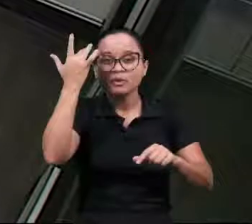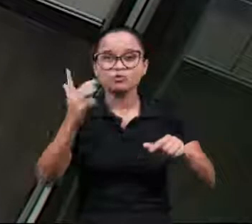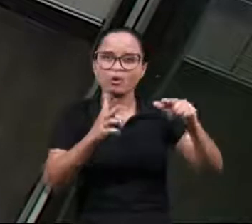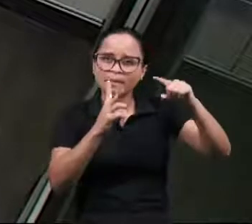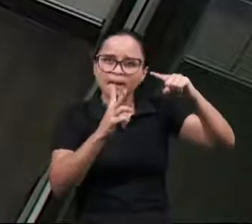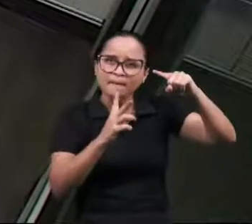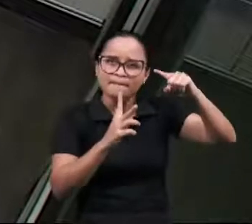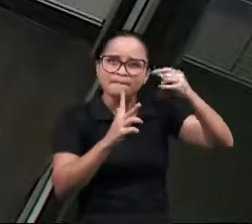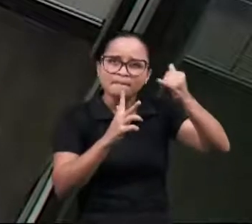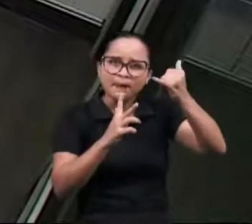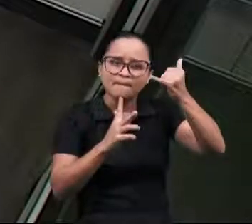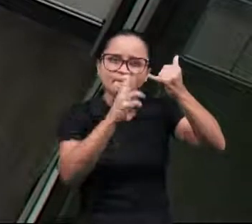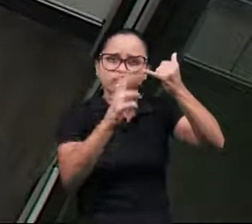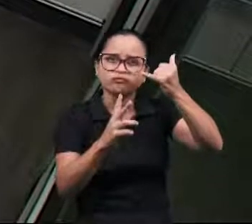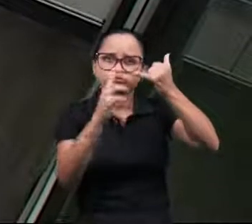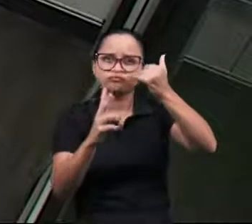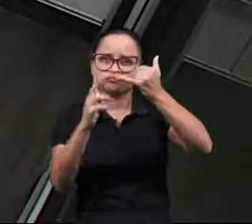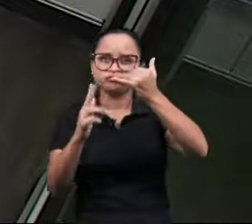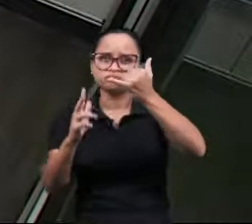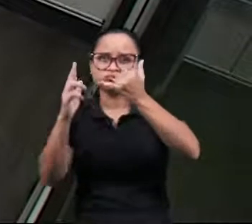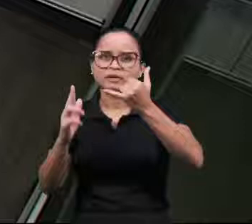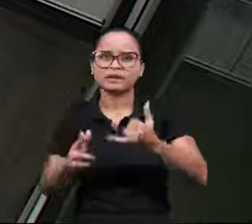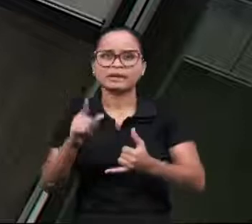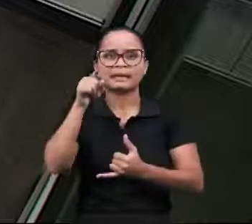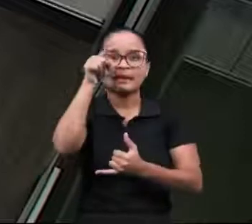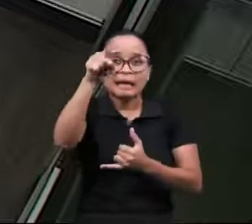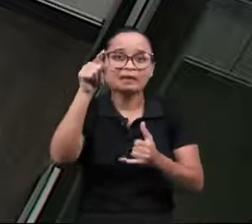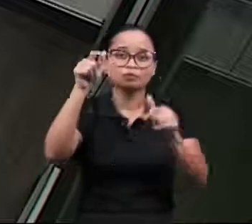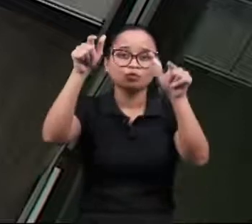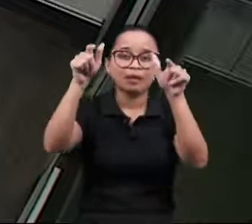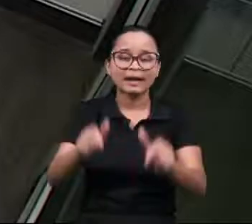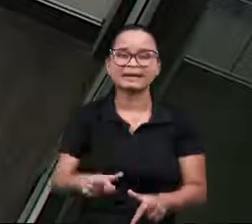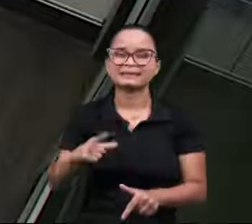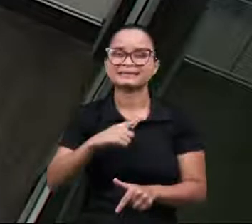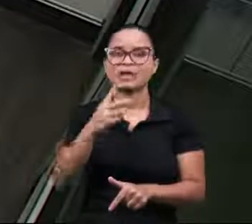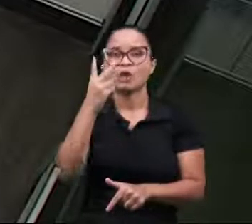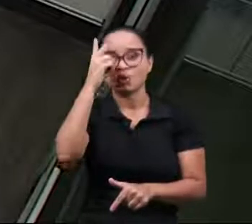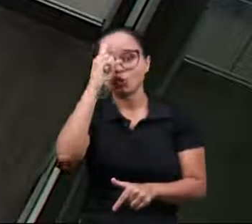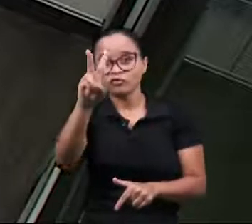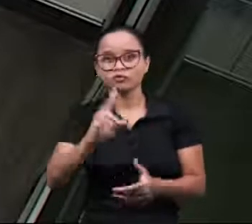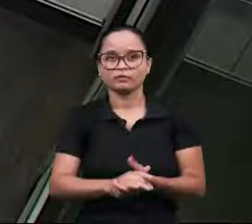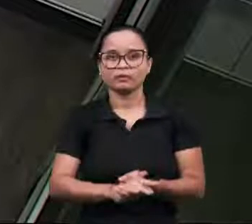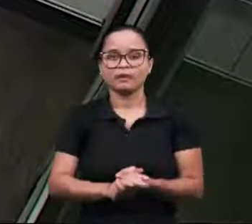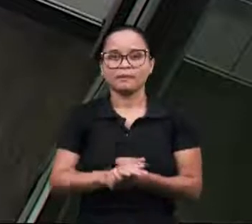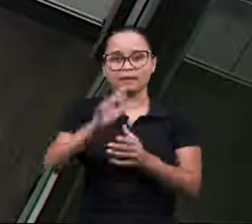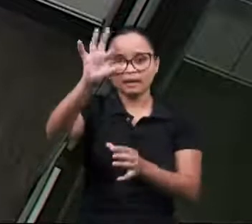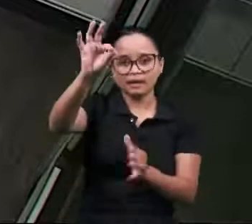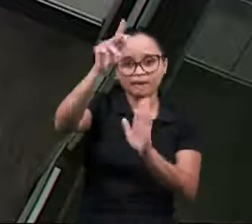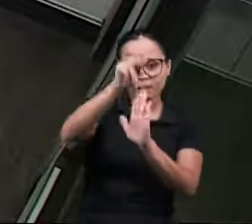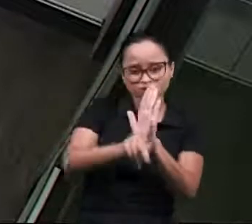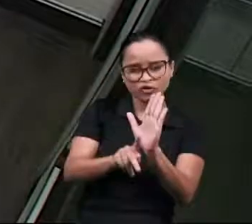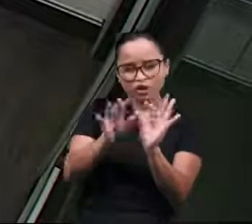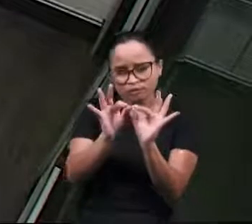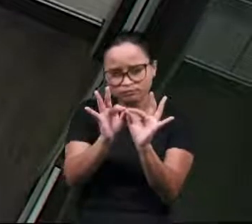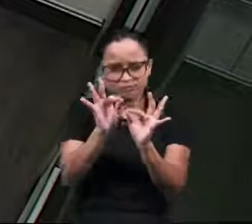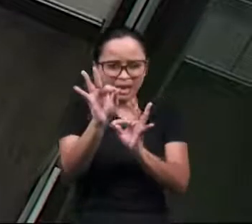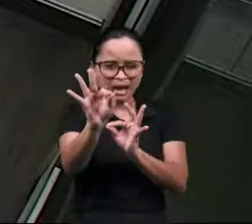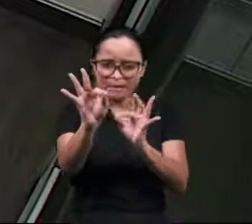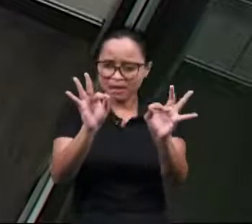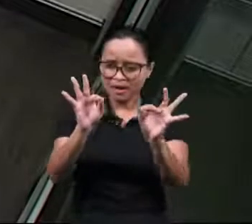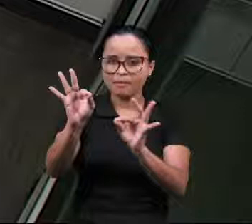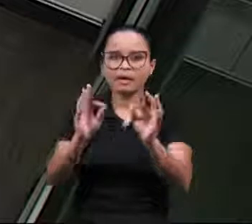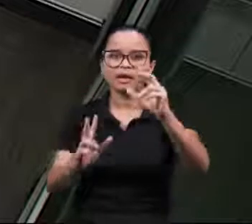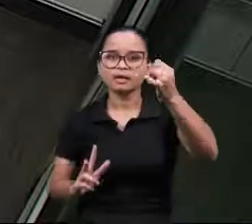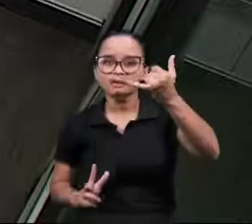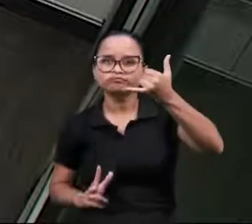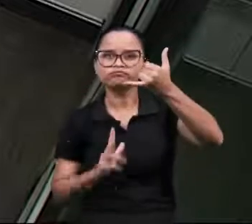local levava 2 dias para pegar o projeto, examinar, medir e cortar. Nós fazíamos